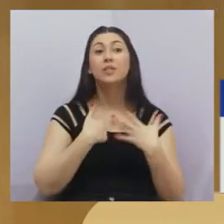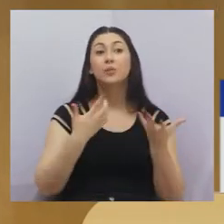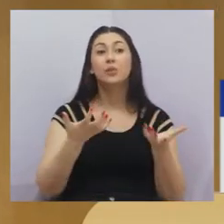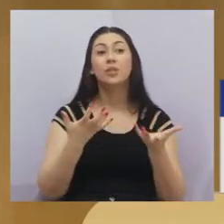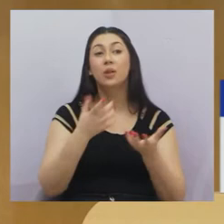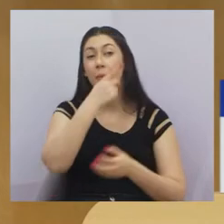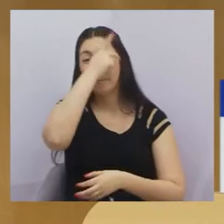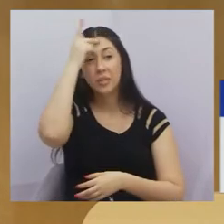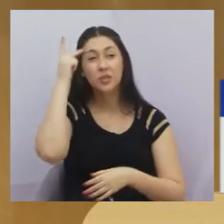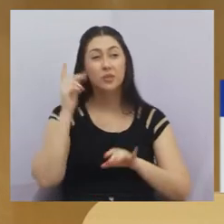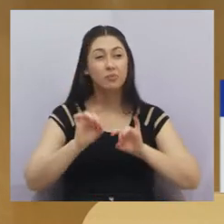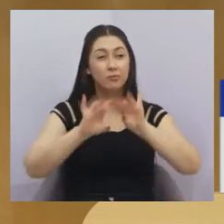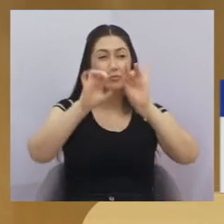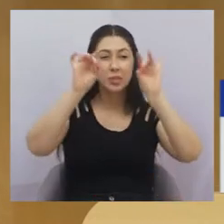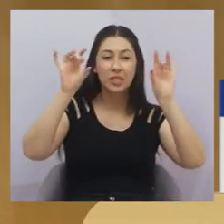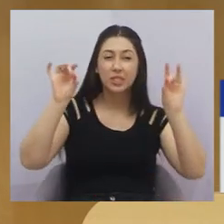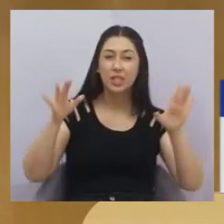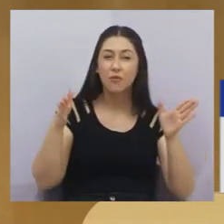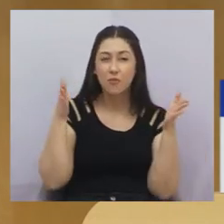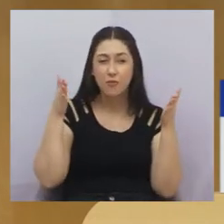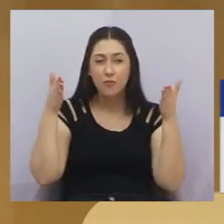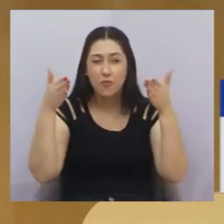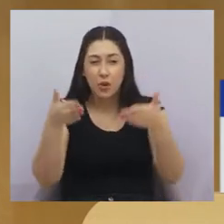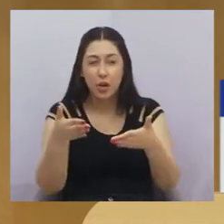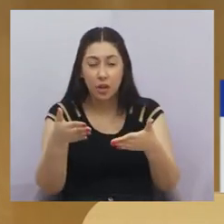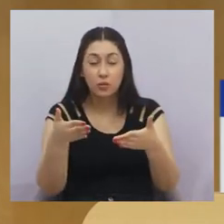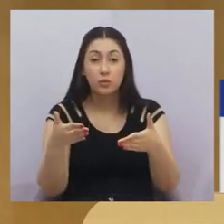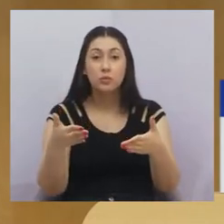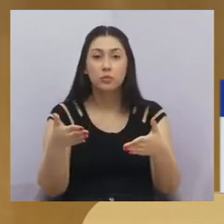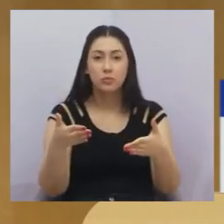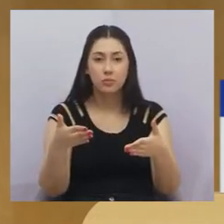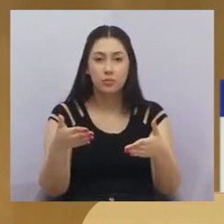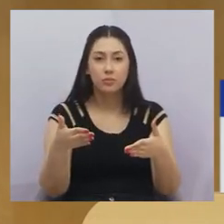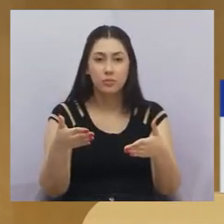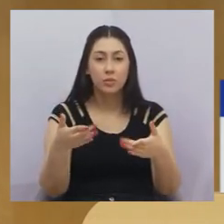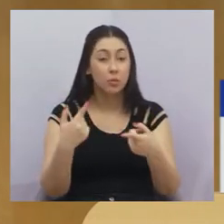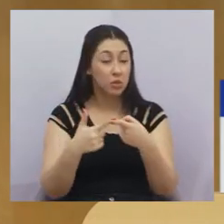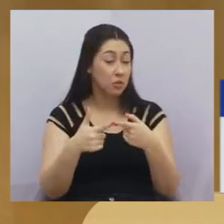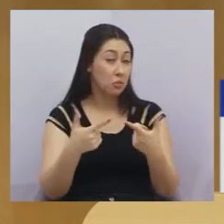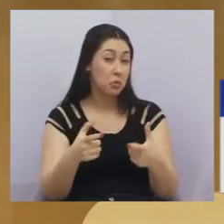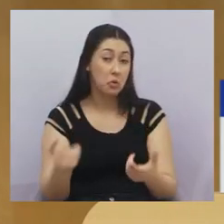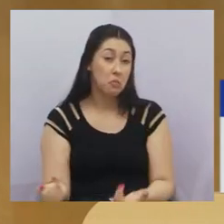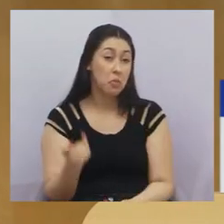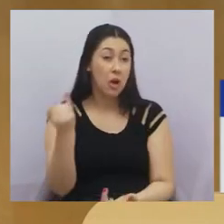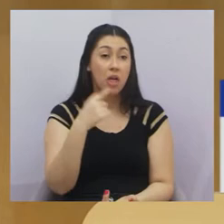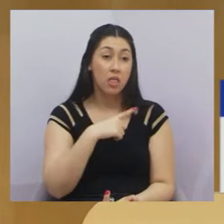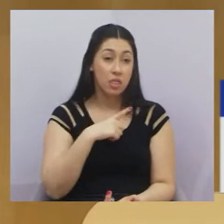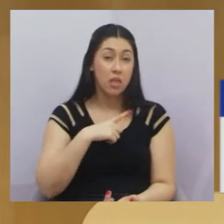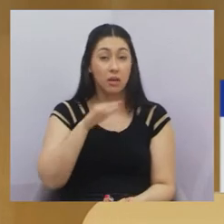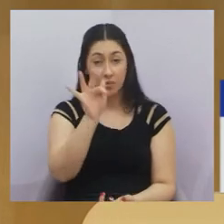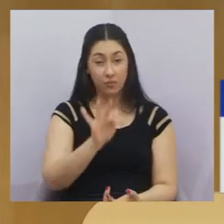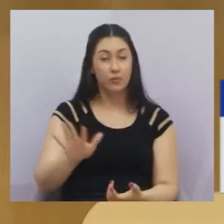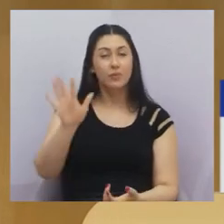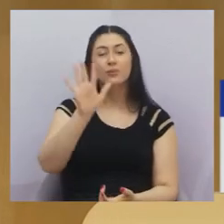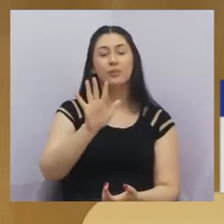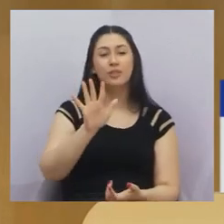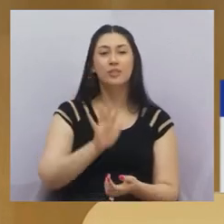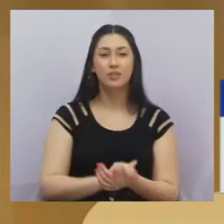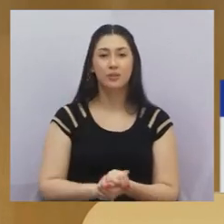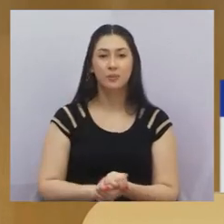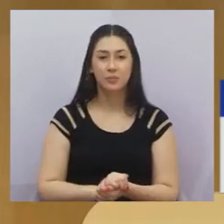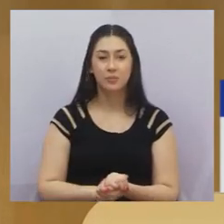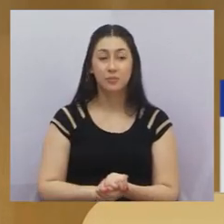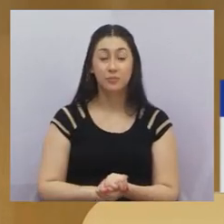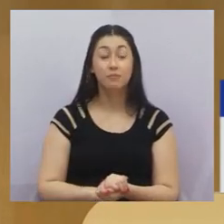especialização nessa área tão importante. Existe faculdade disso, Roninha.